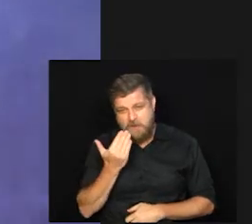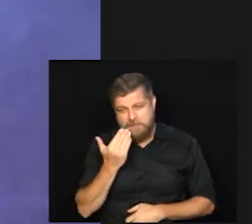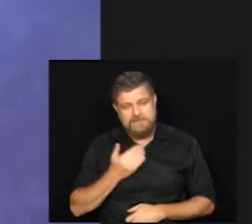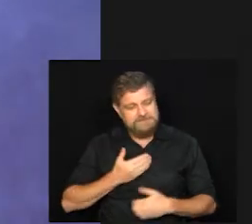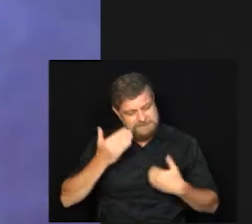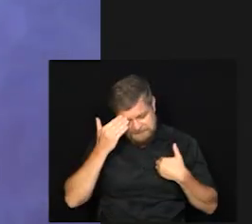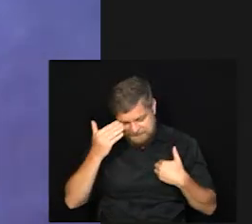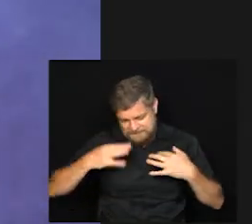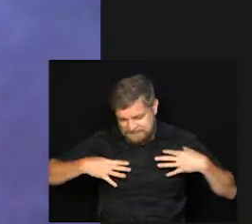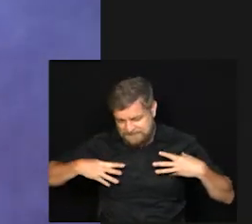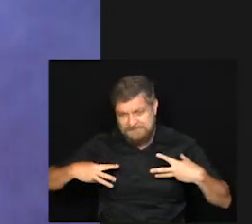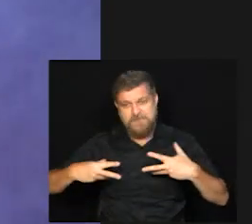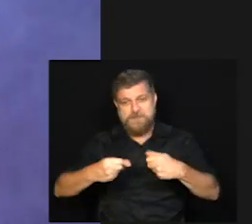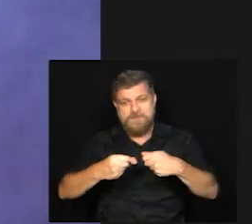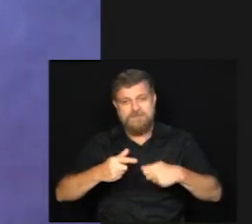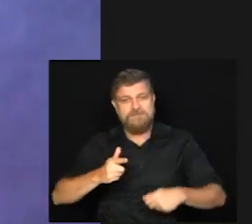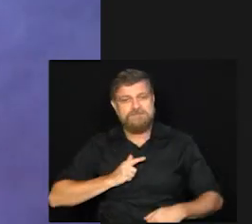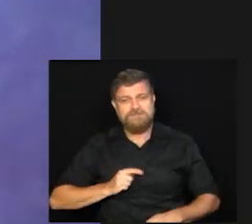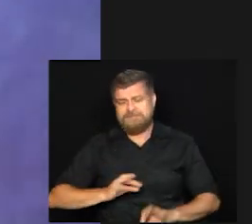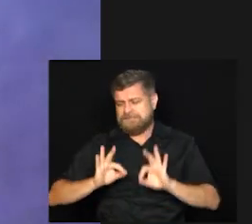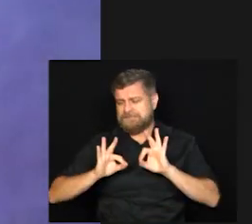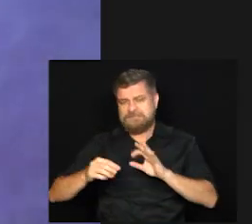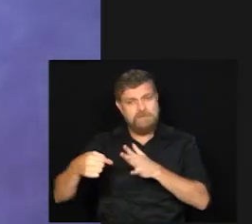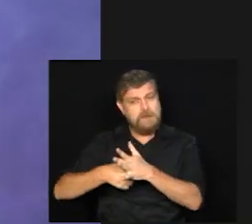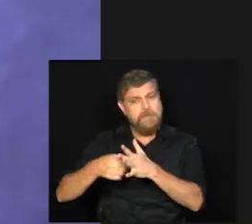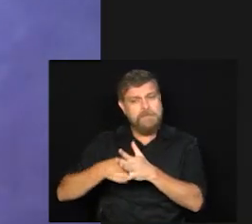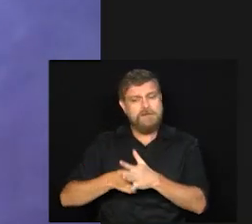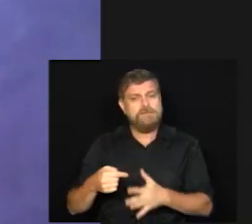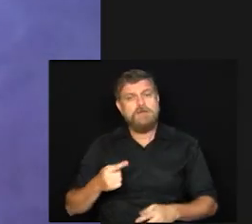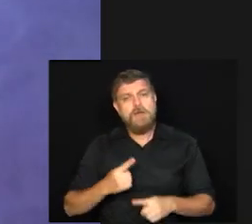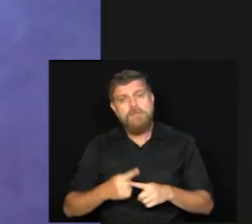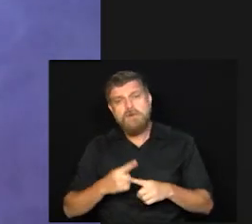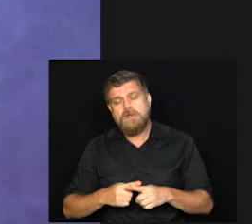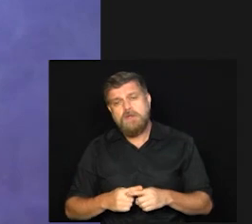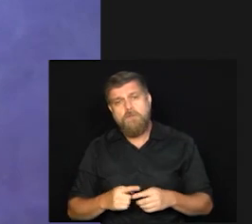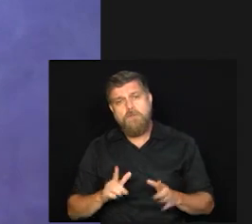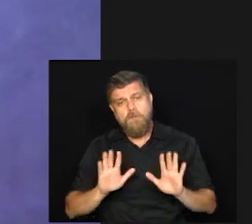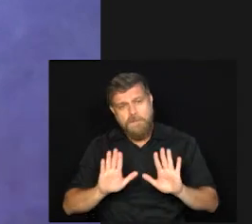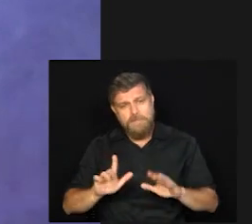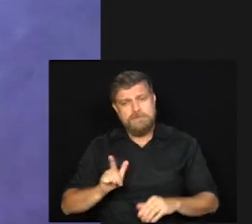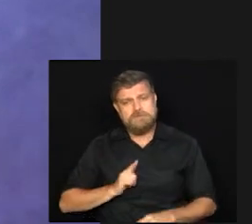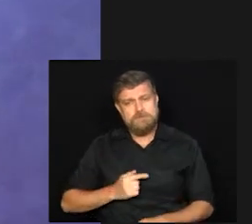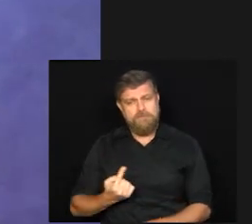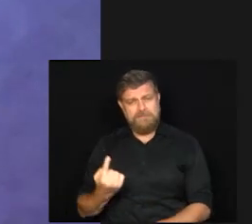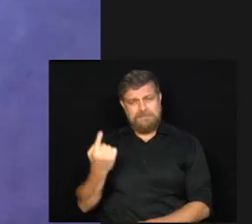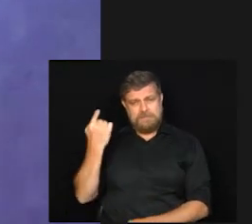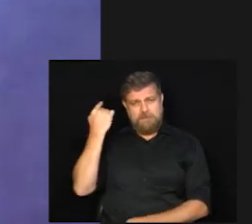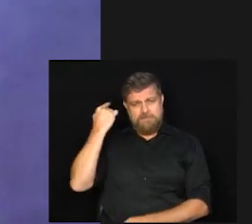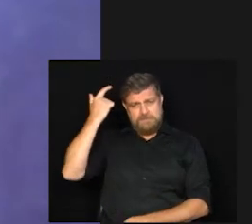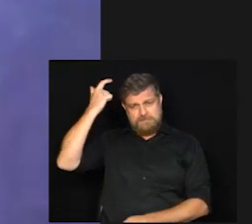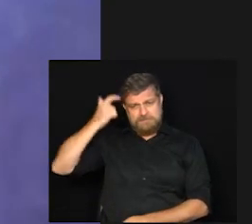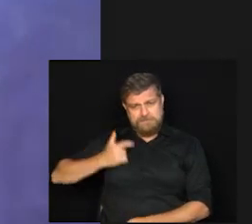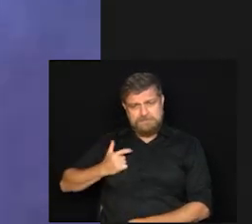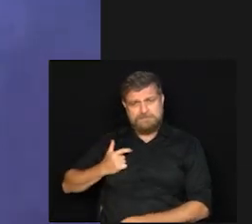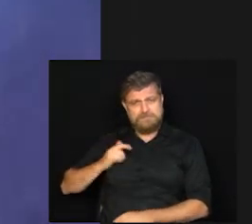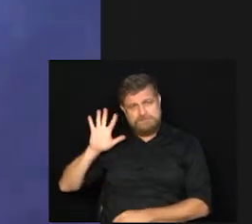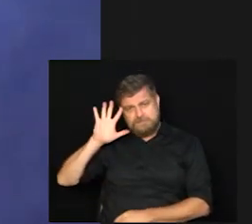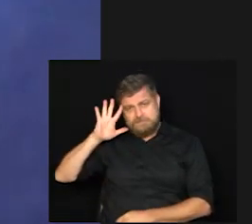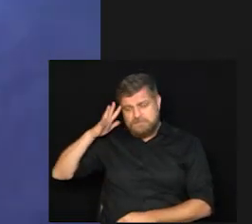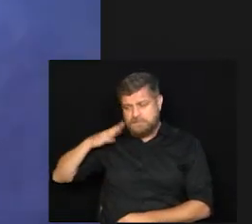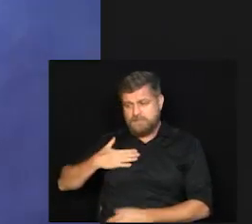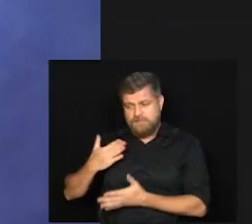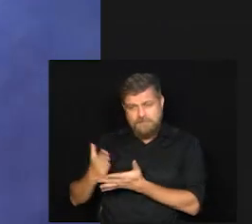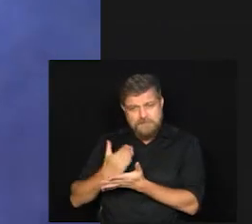a todos. E excelente pergunta, Gabriel, porque lá atrás, quando a gente foi desenvolver, né, o